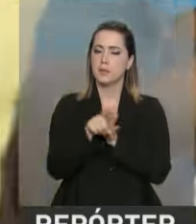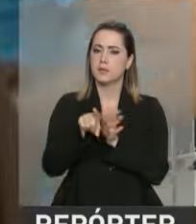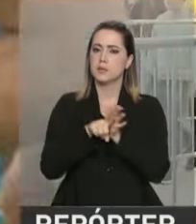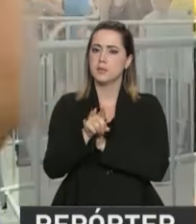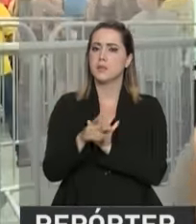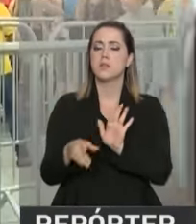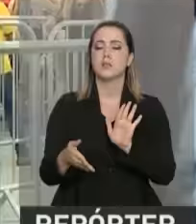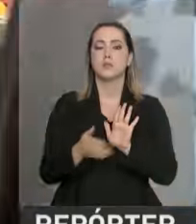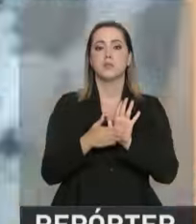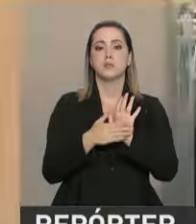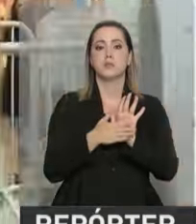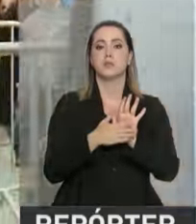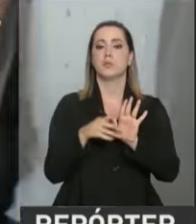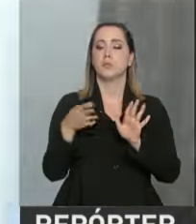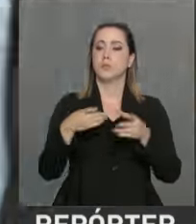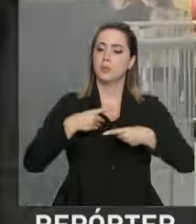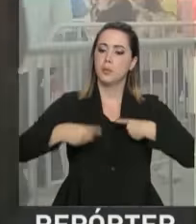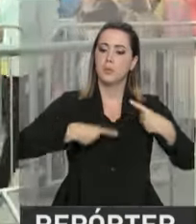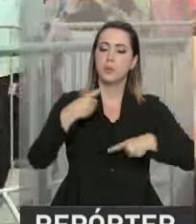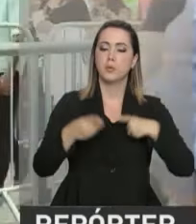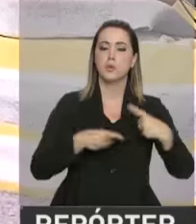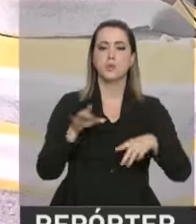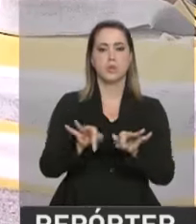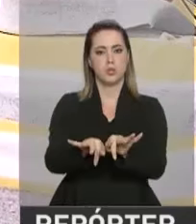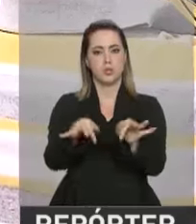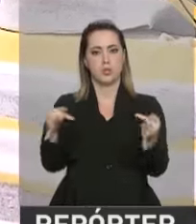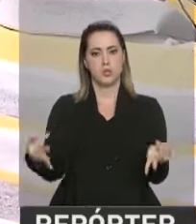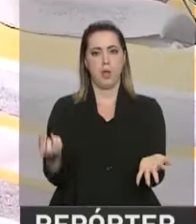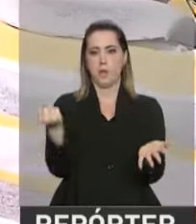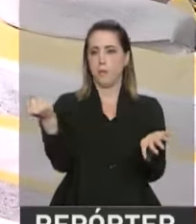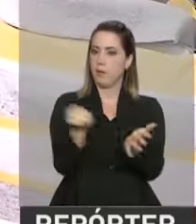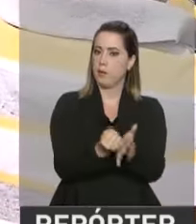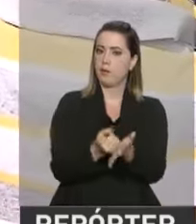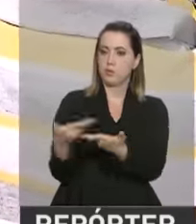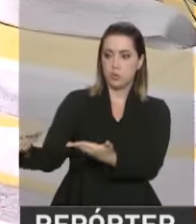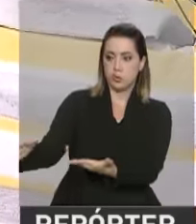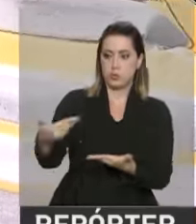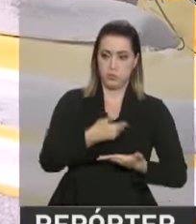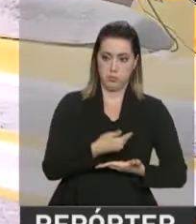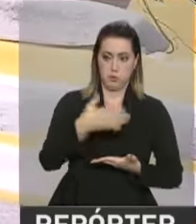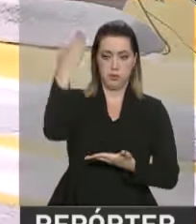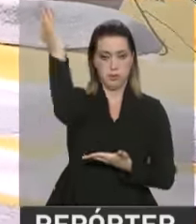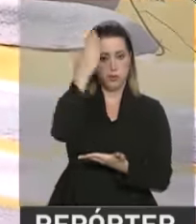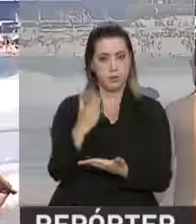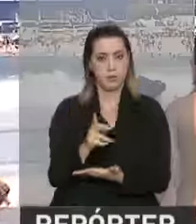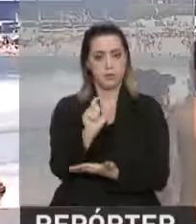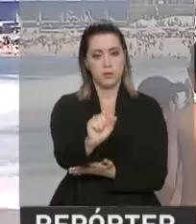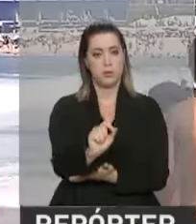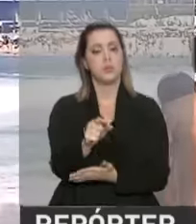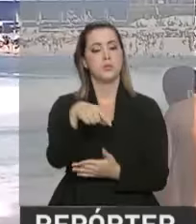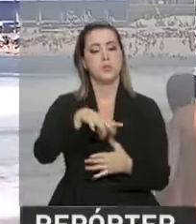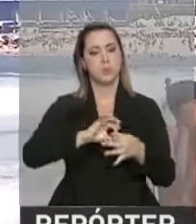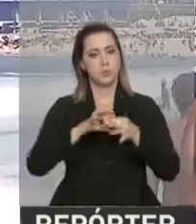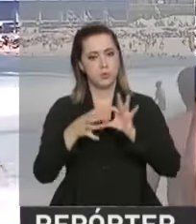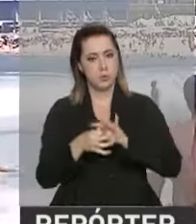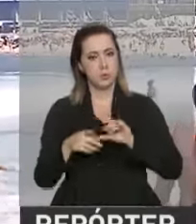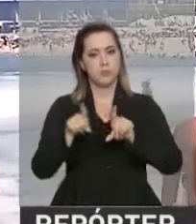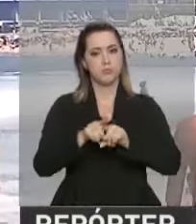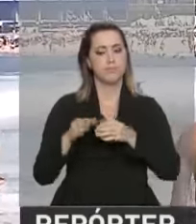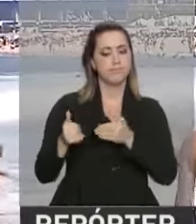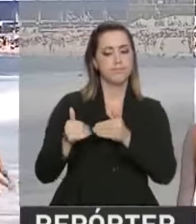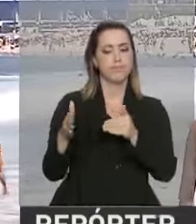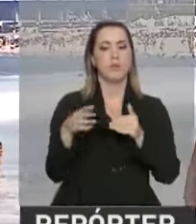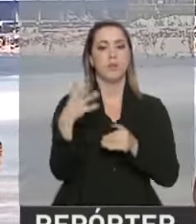a política de isenção de vistos adotada no período da olimpíada e paralimpíada do Rio aumentou em mais